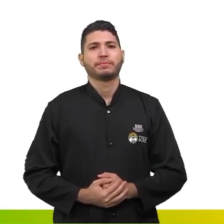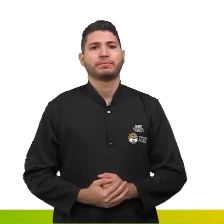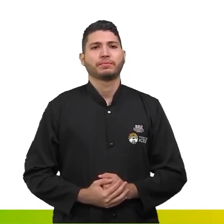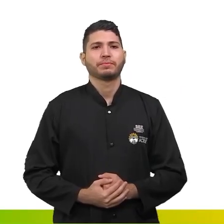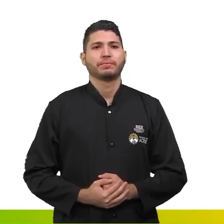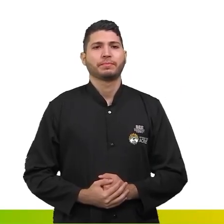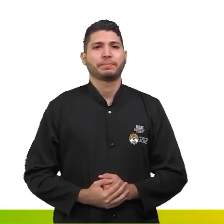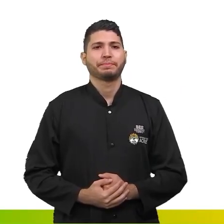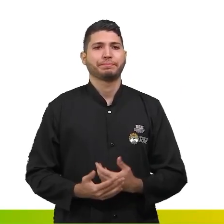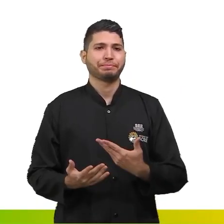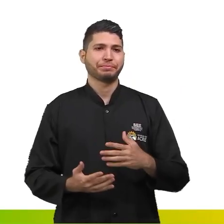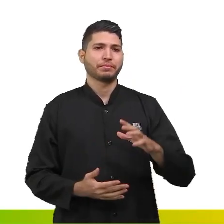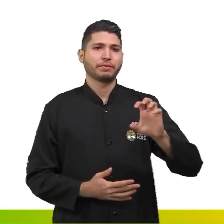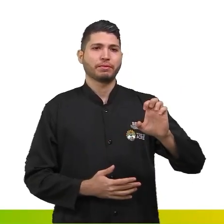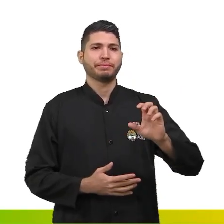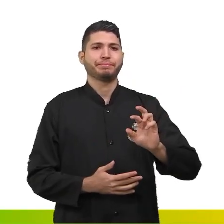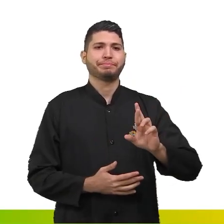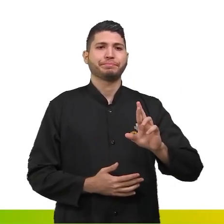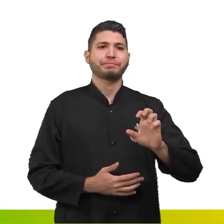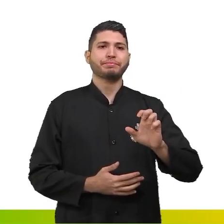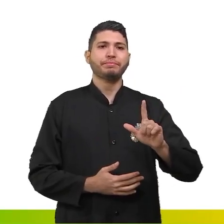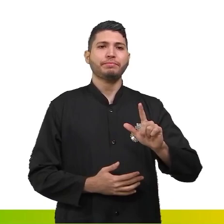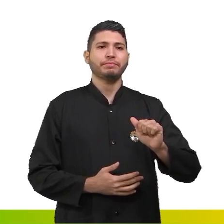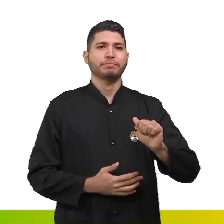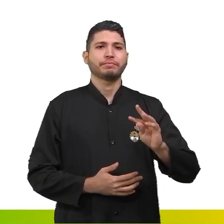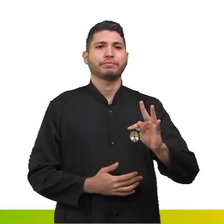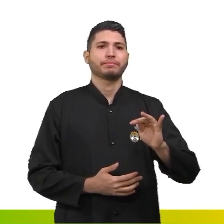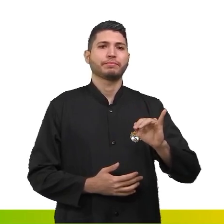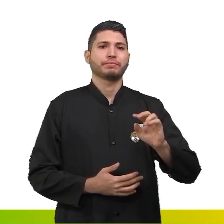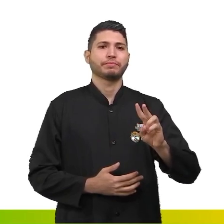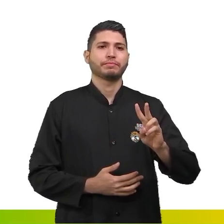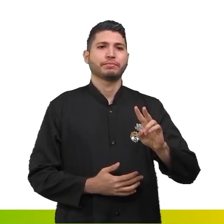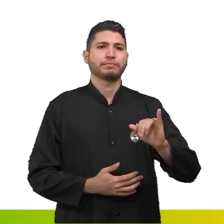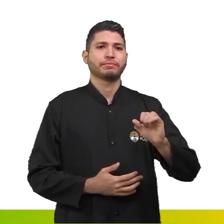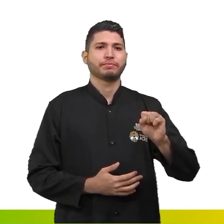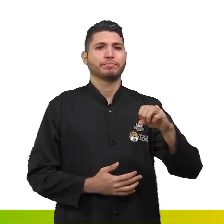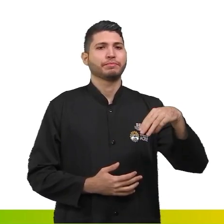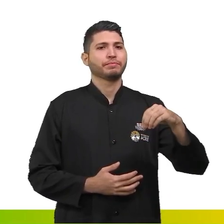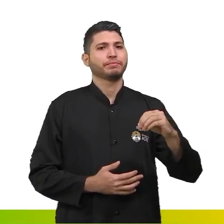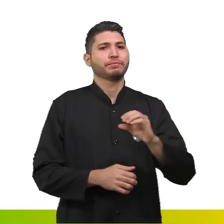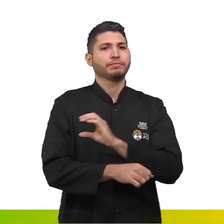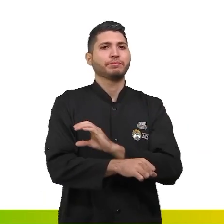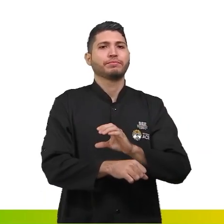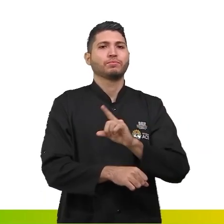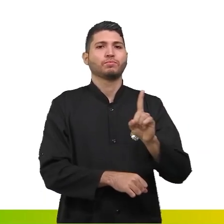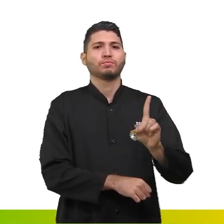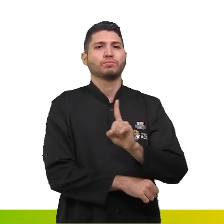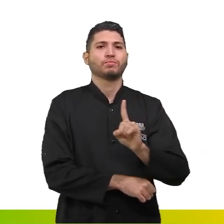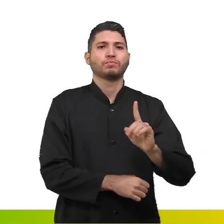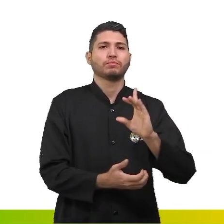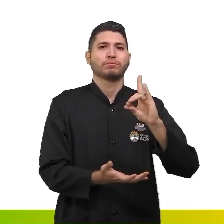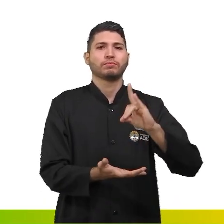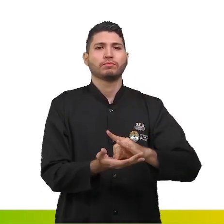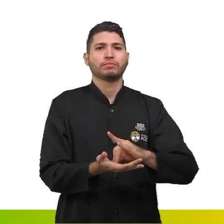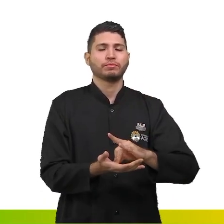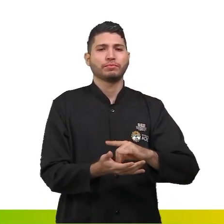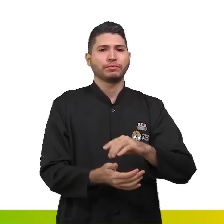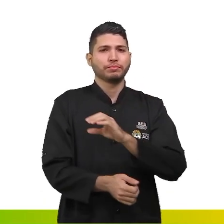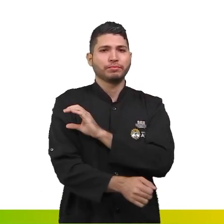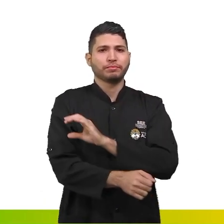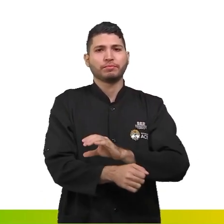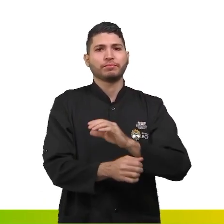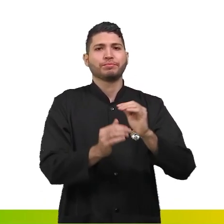Letra E. O relativismo cultural como a negação da existência de